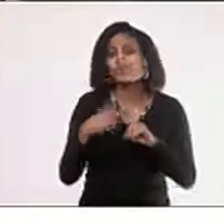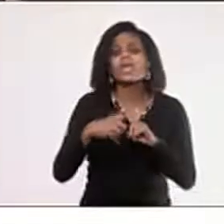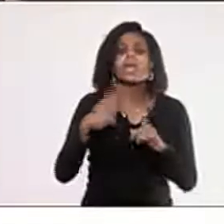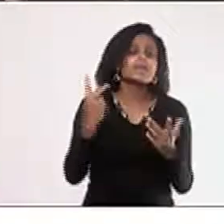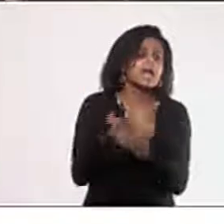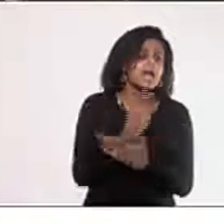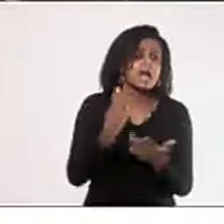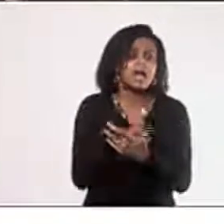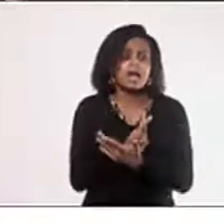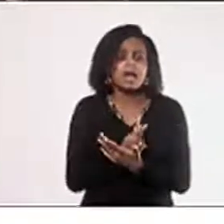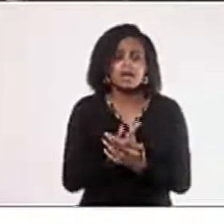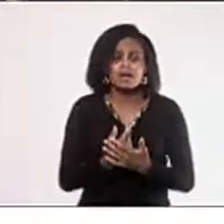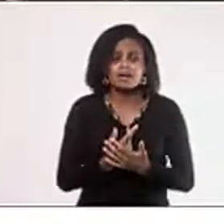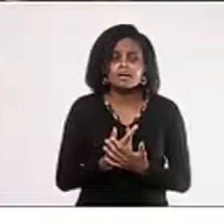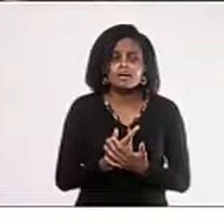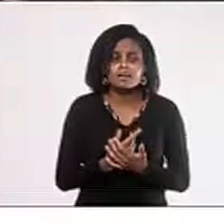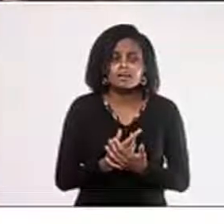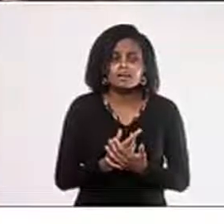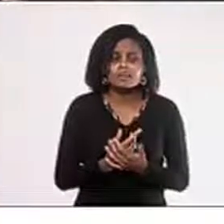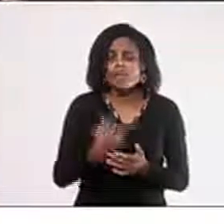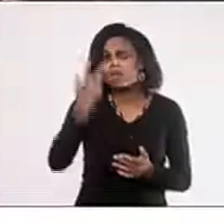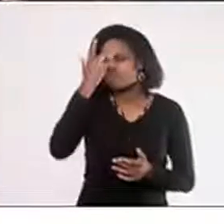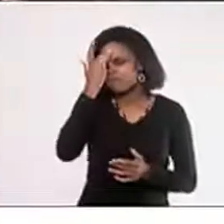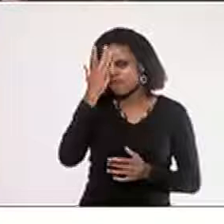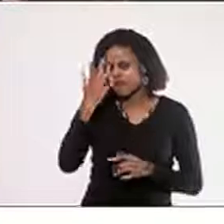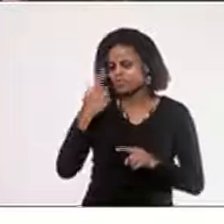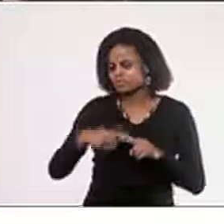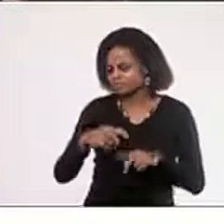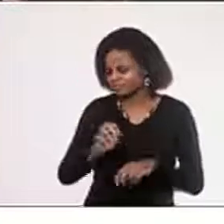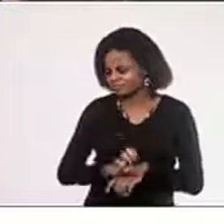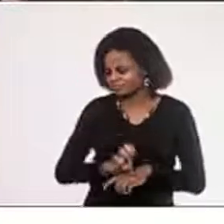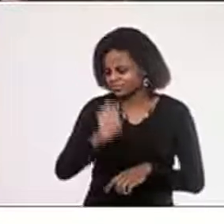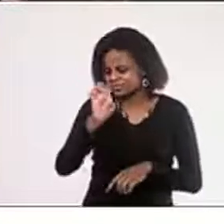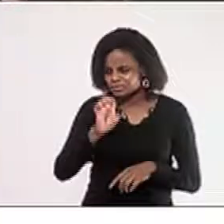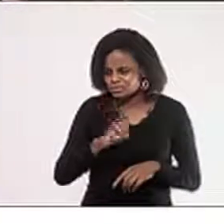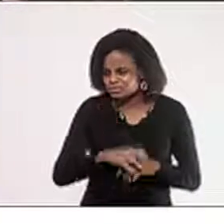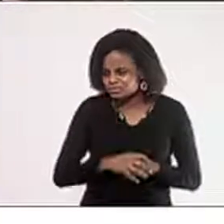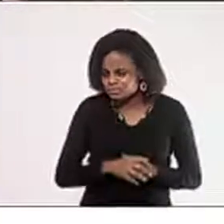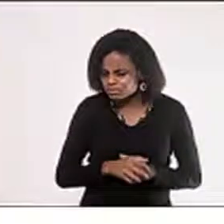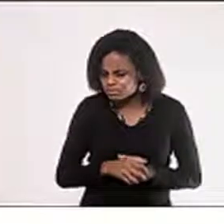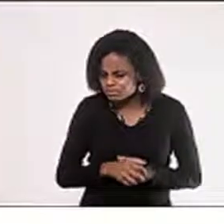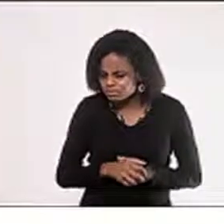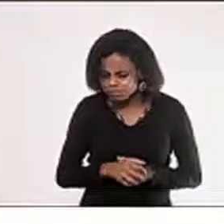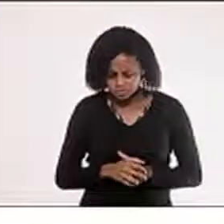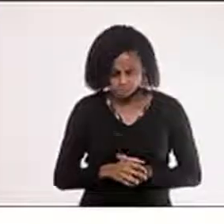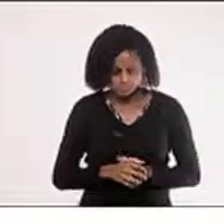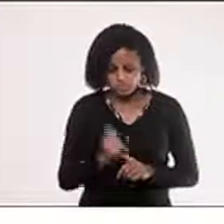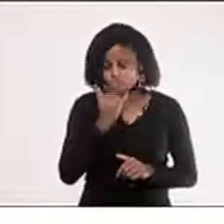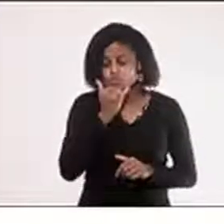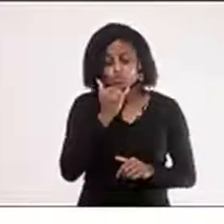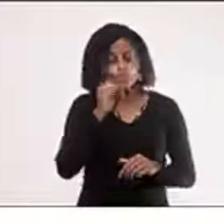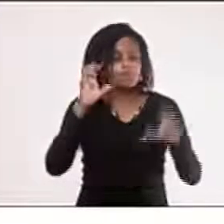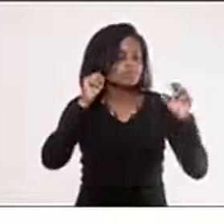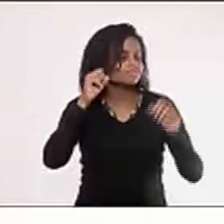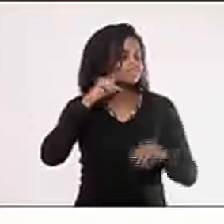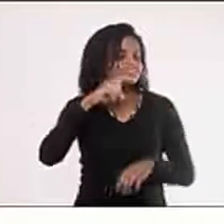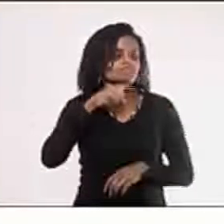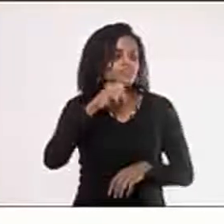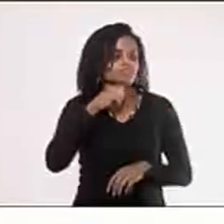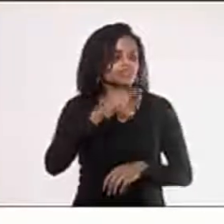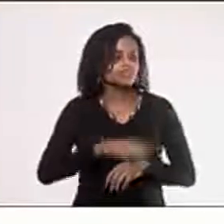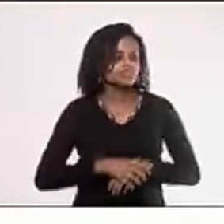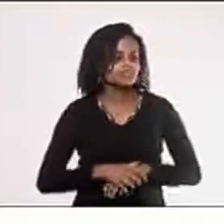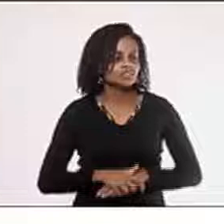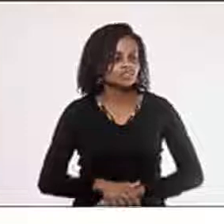o não repasse do Estado por mais de 3 anos às universidades estaduais aqui presentes, a